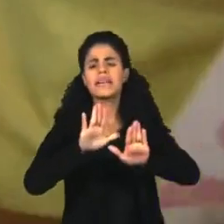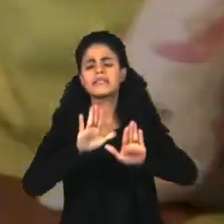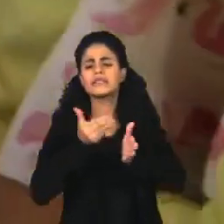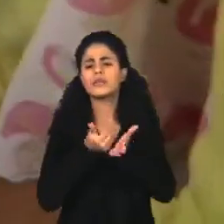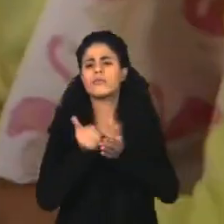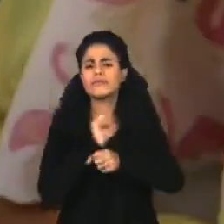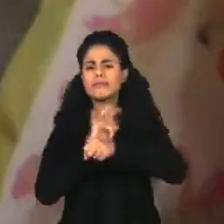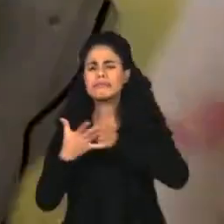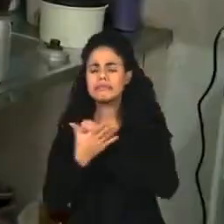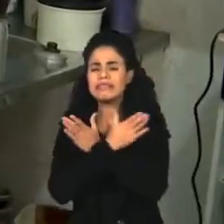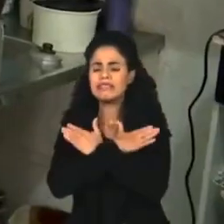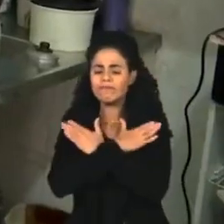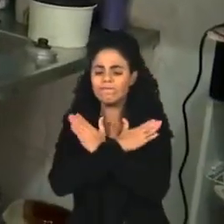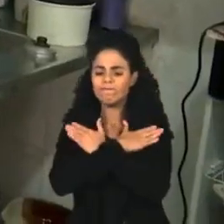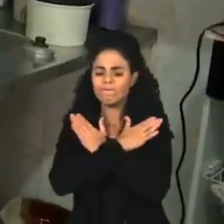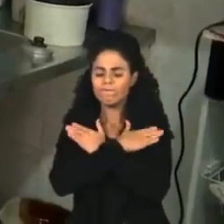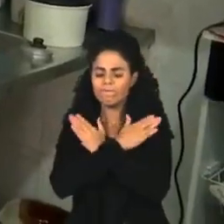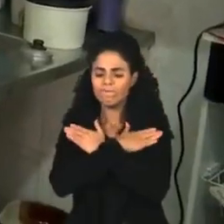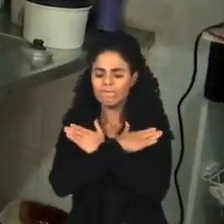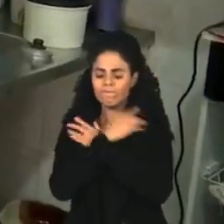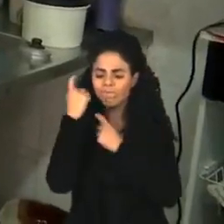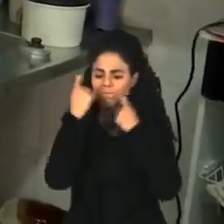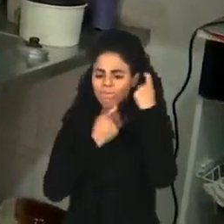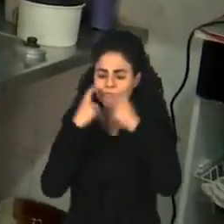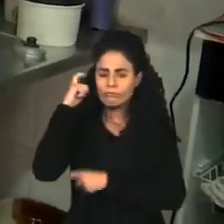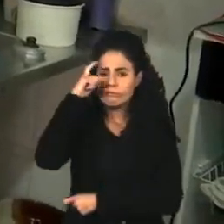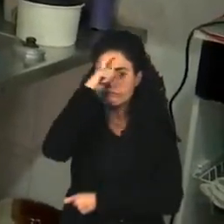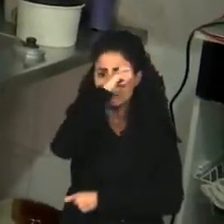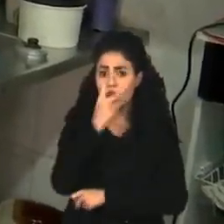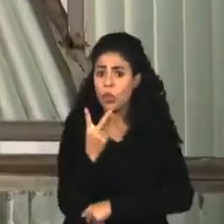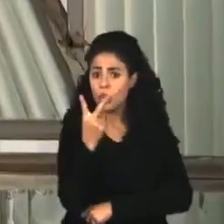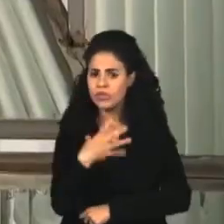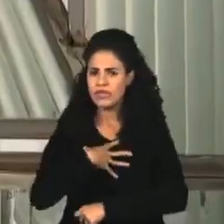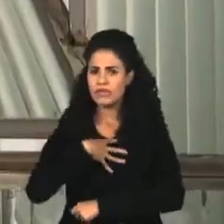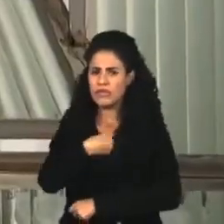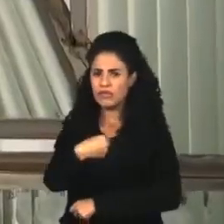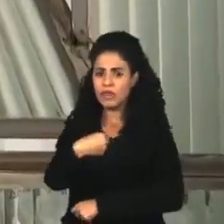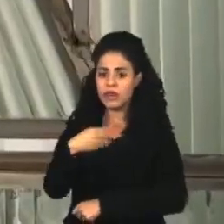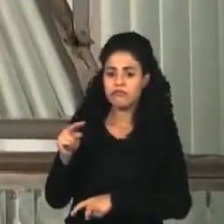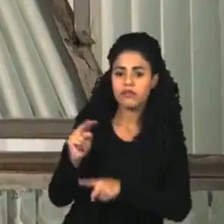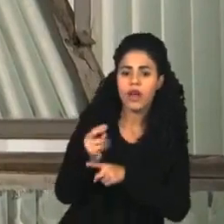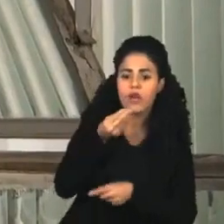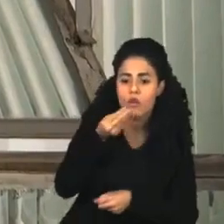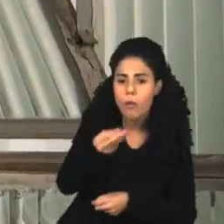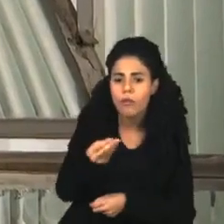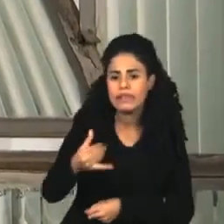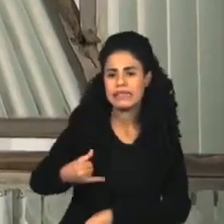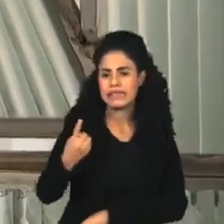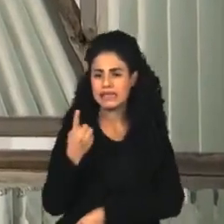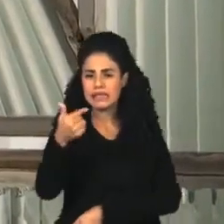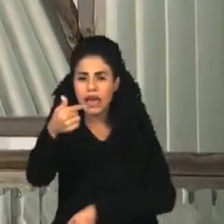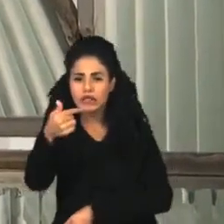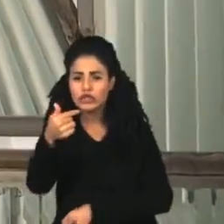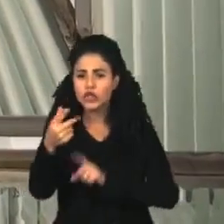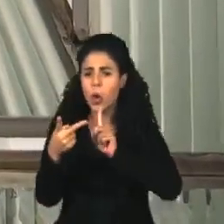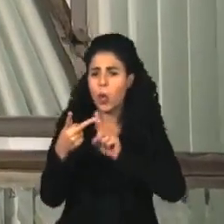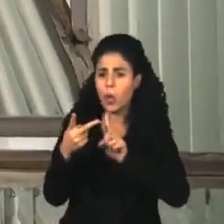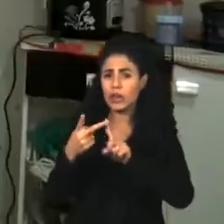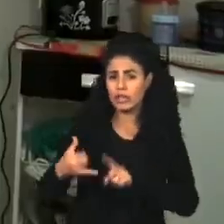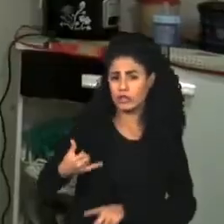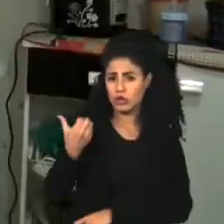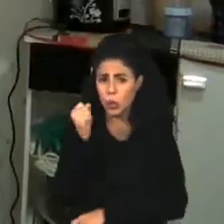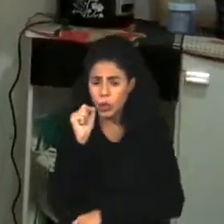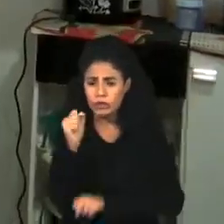está desempregada. Para alimentar as duas filhas, uma de 17 e outra de 8 anos, ela depende